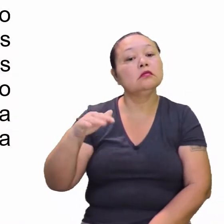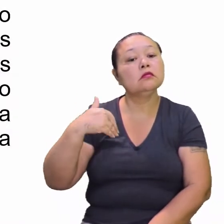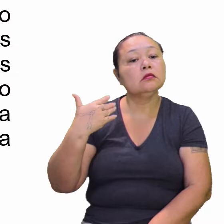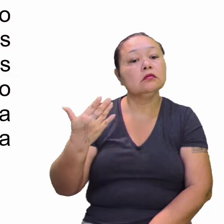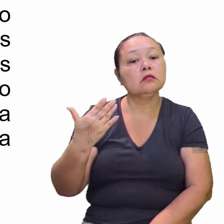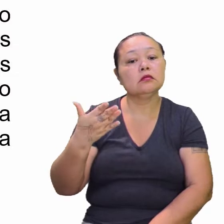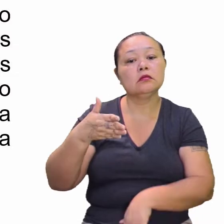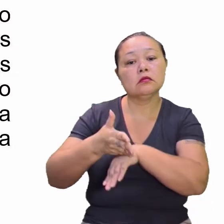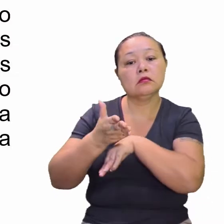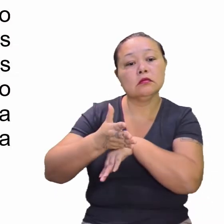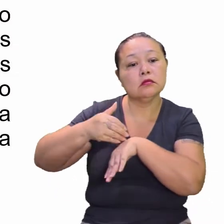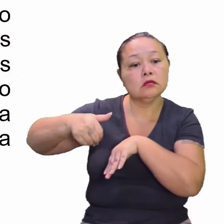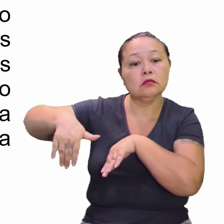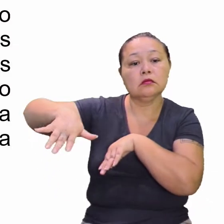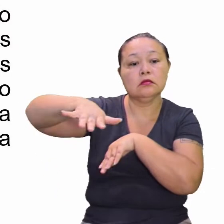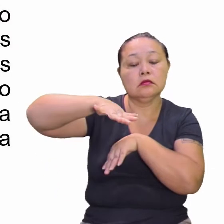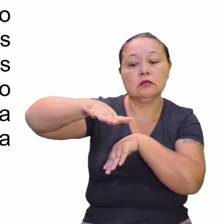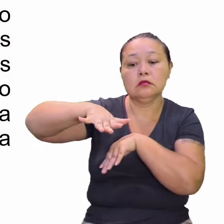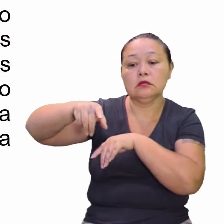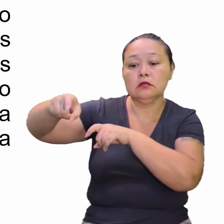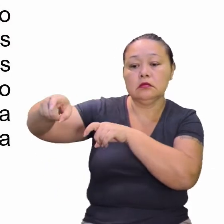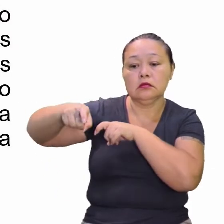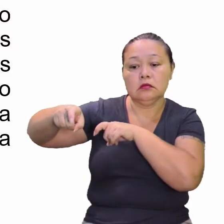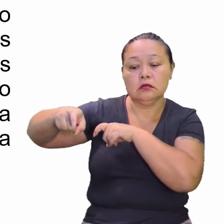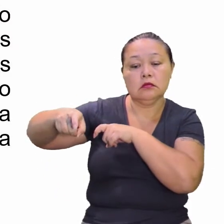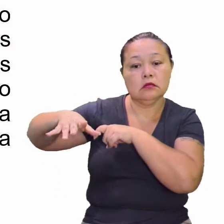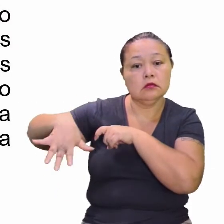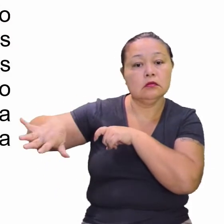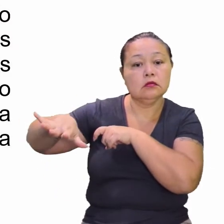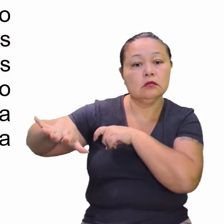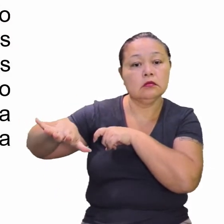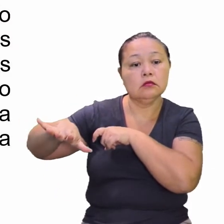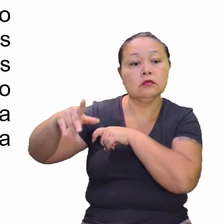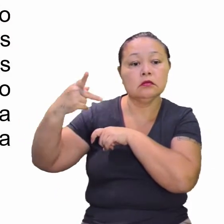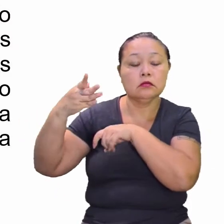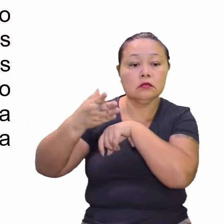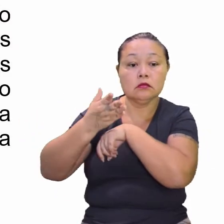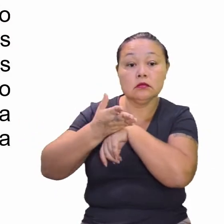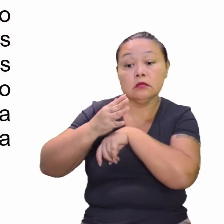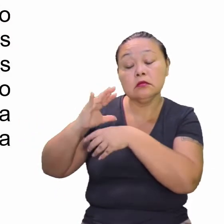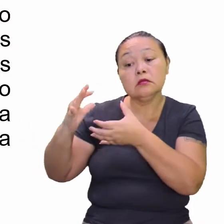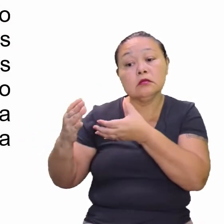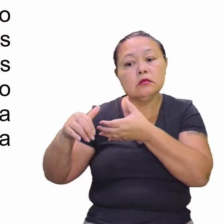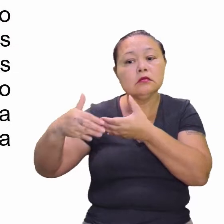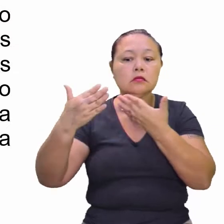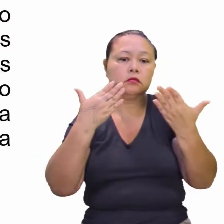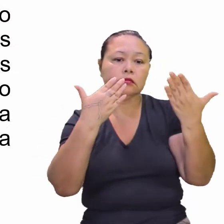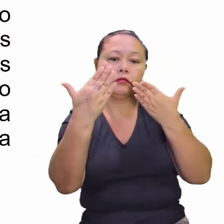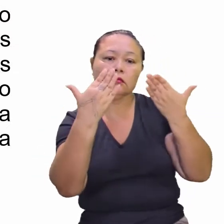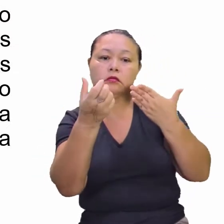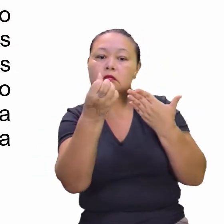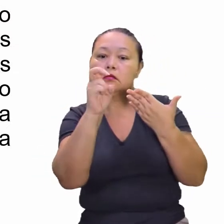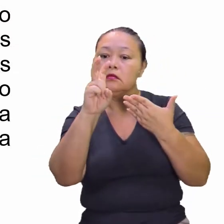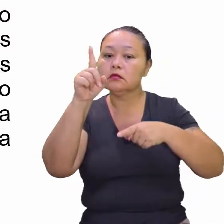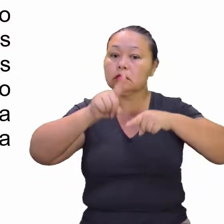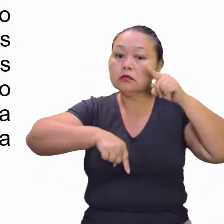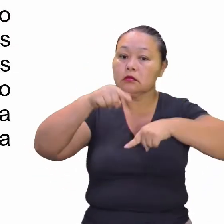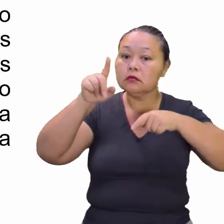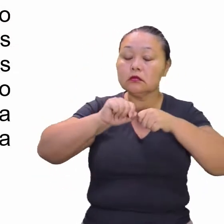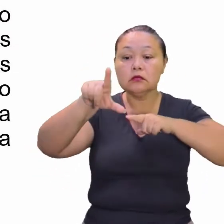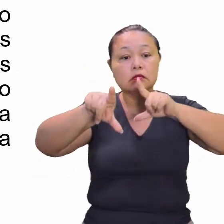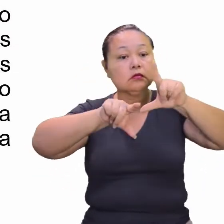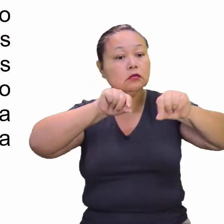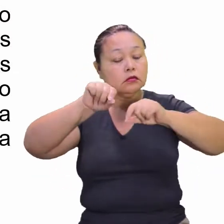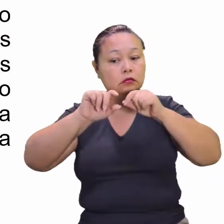No tocante à participação deste segmento na produção agrícola, a sua participação no conjunto dos 65